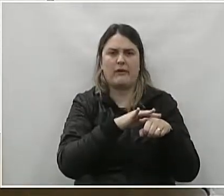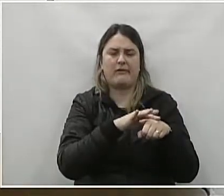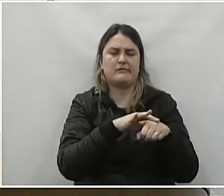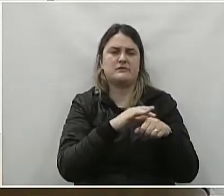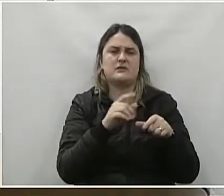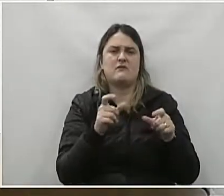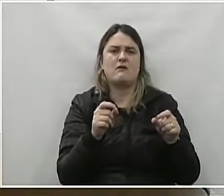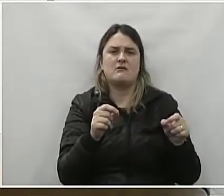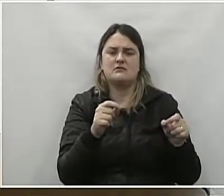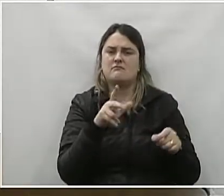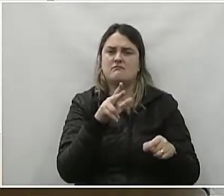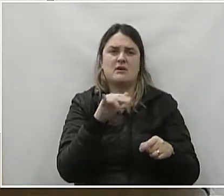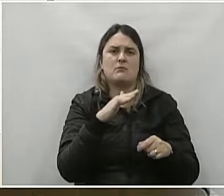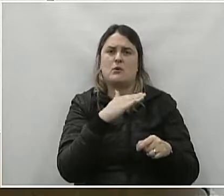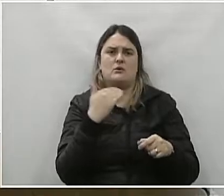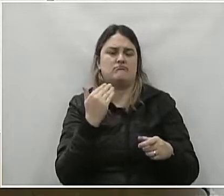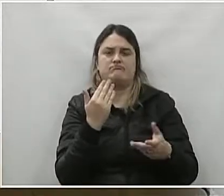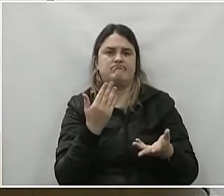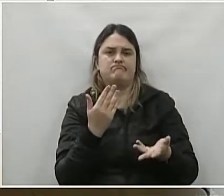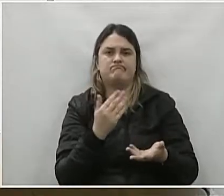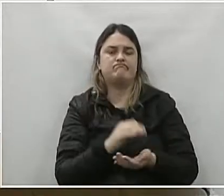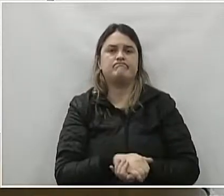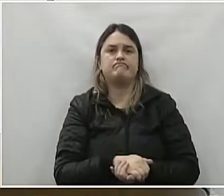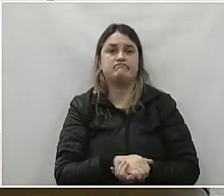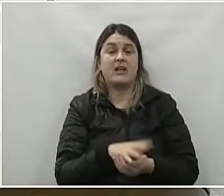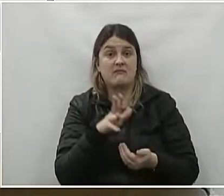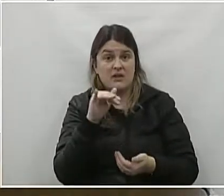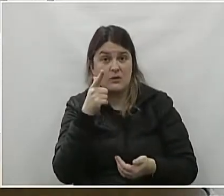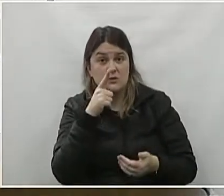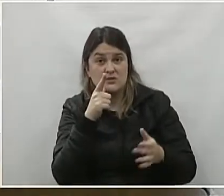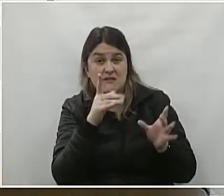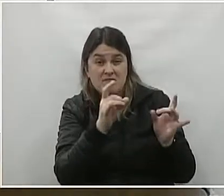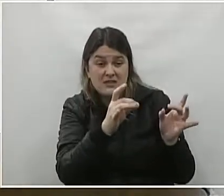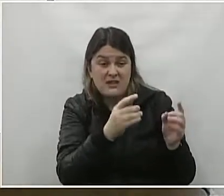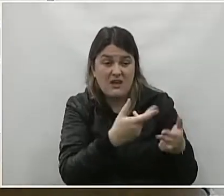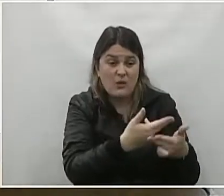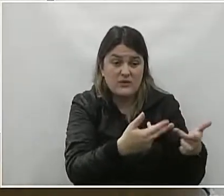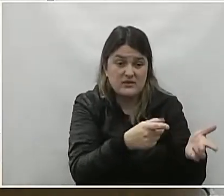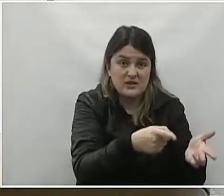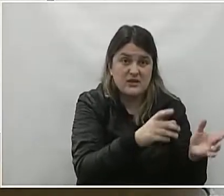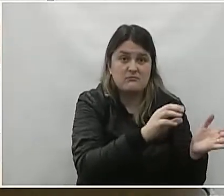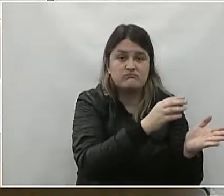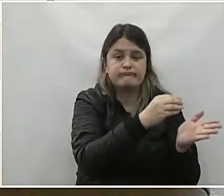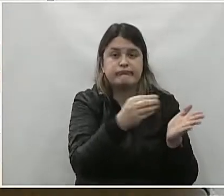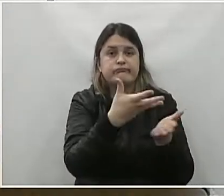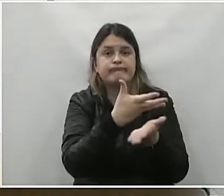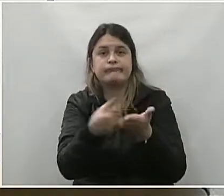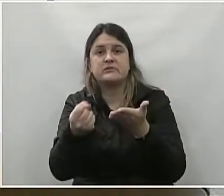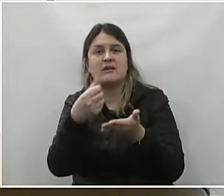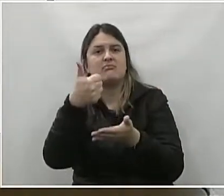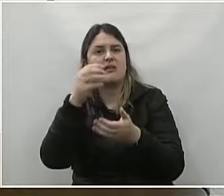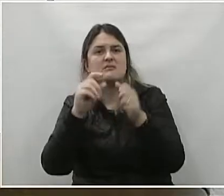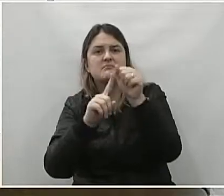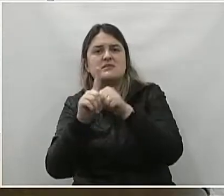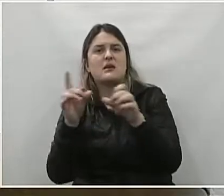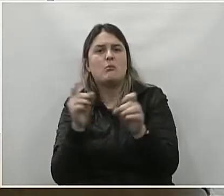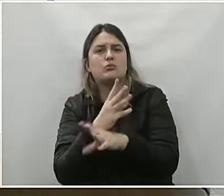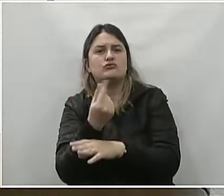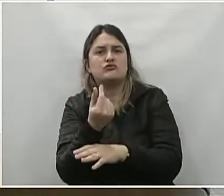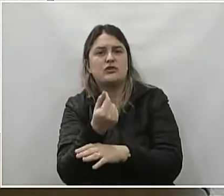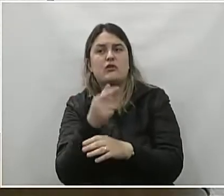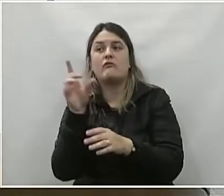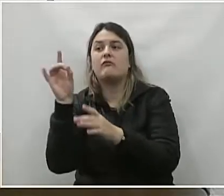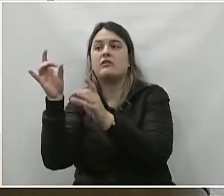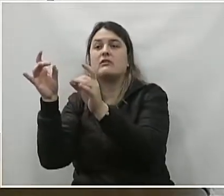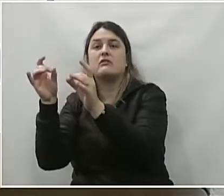terminal e vai acabar acontecendo isso. Vão conseguir vender um patrimônio aqui, jogam lá dentro, 10 meses acaba o dinheiro. Daí